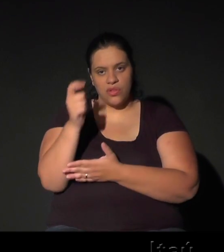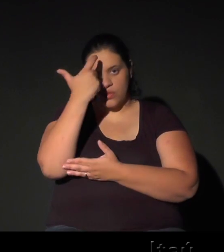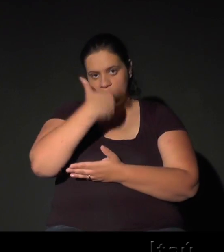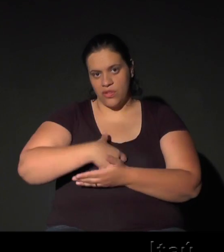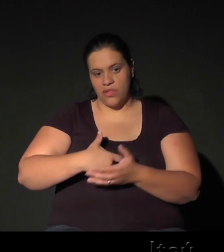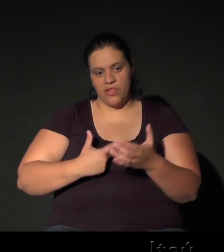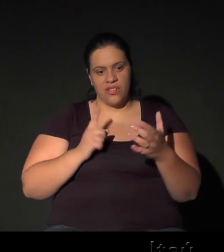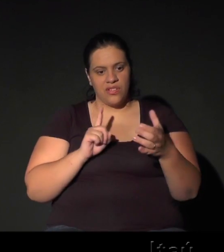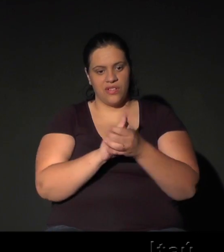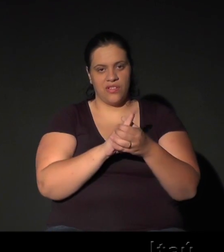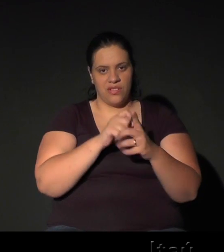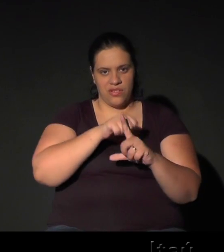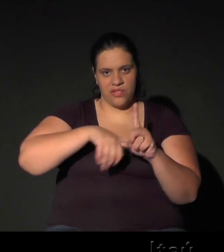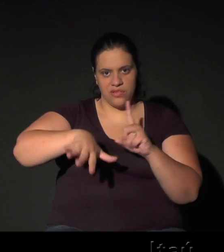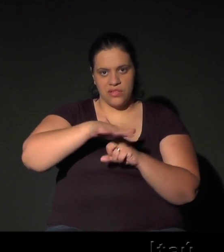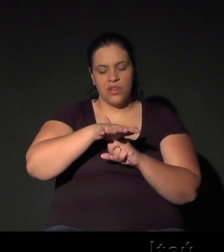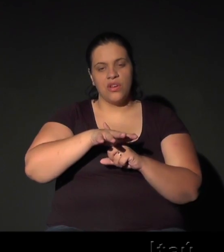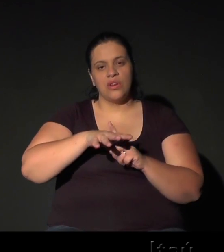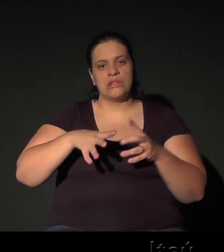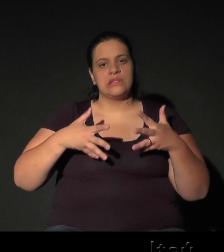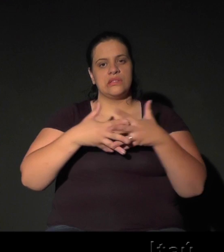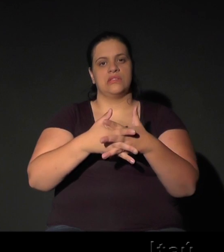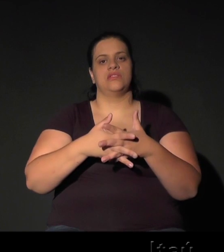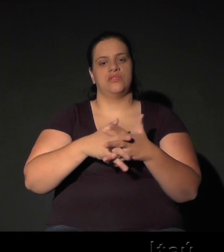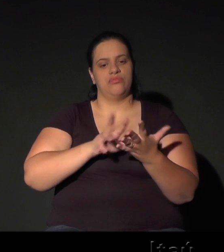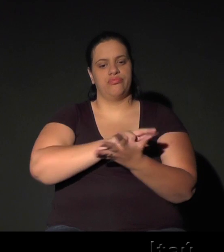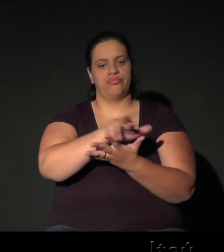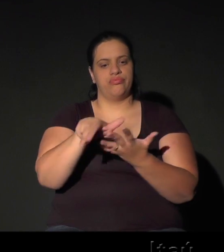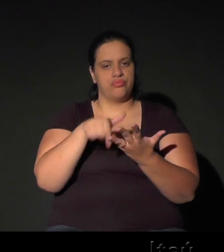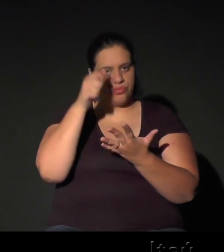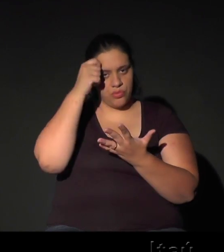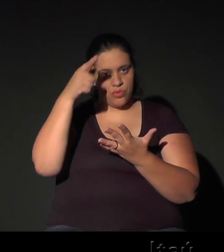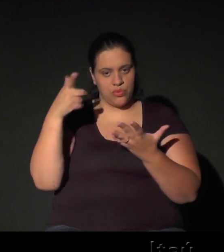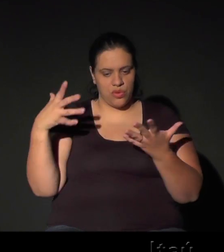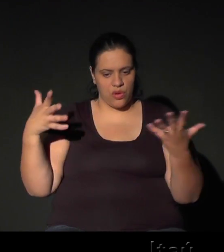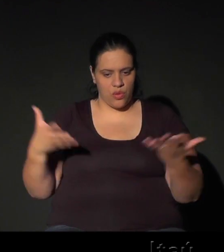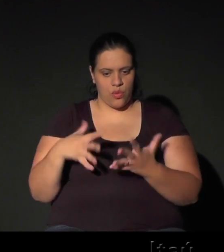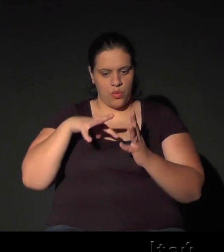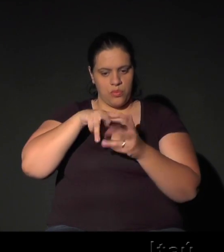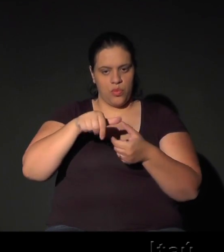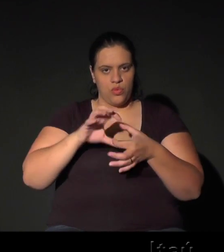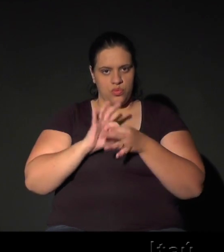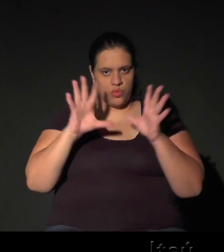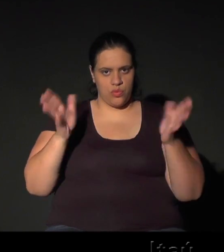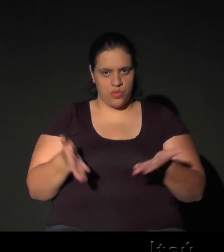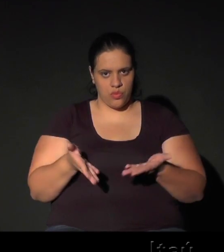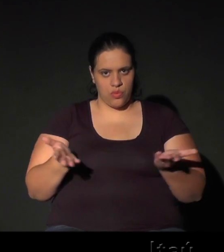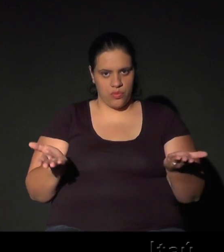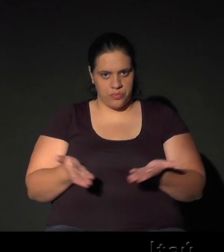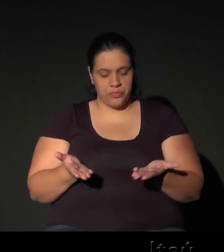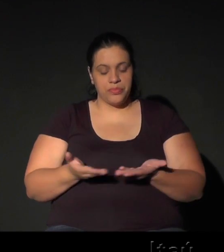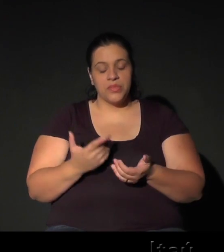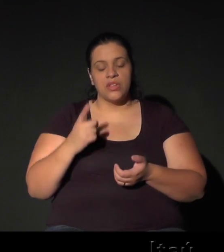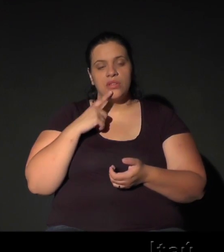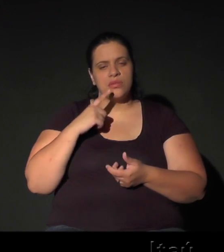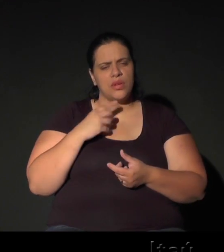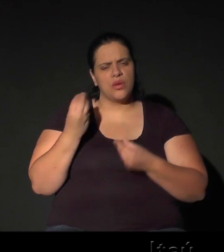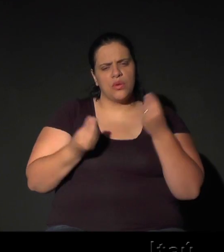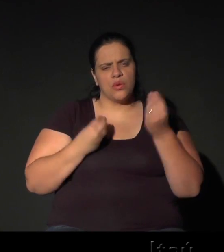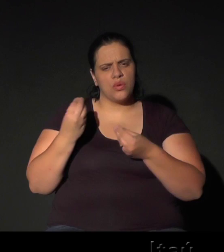né Eh conflitos multiculturais no no mundo contemporâneo e ele vai fazer como muitas vezes né Essa